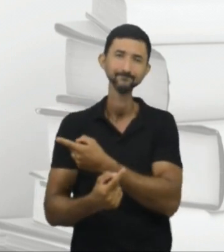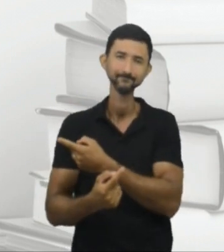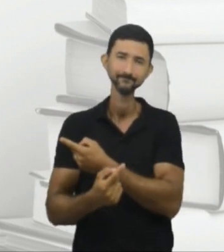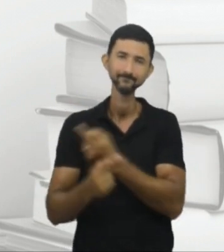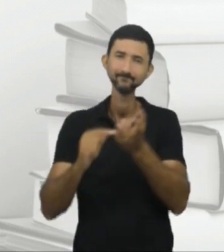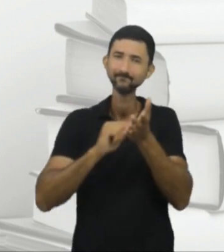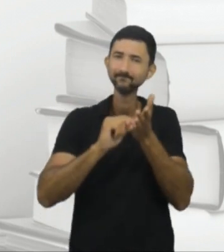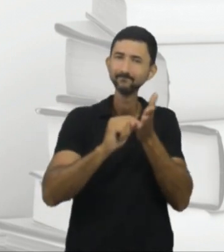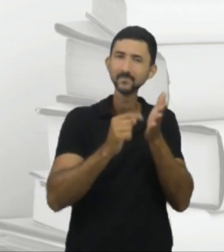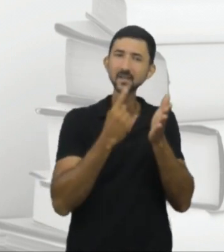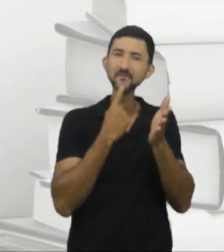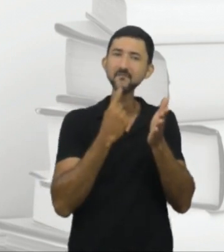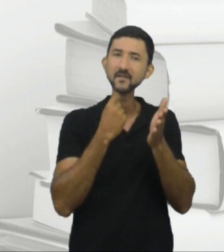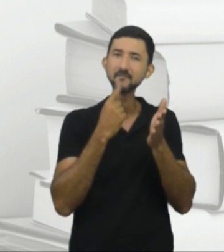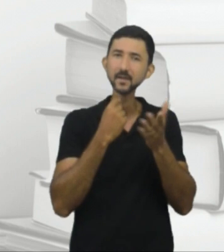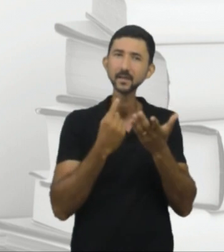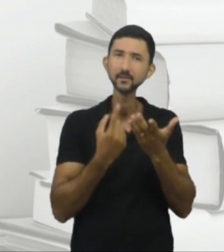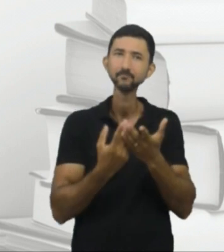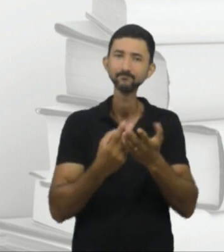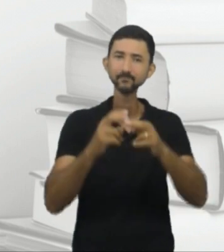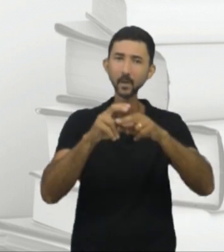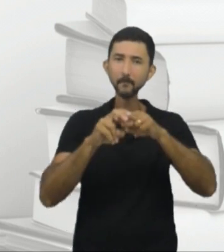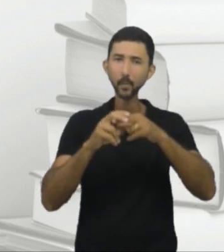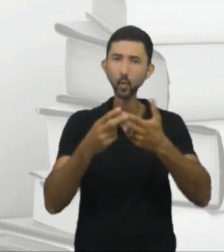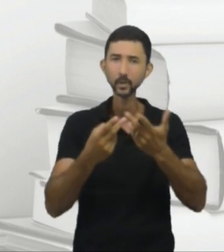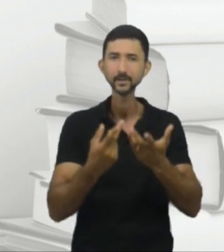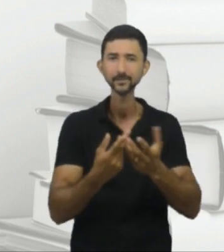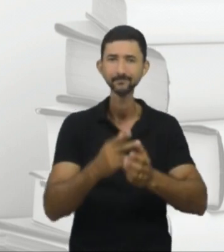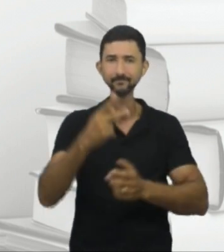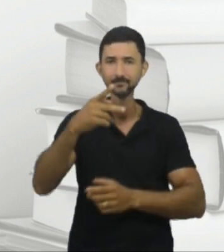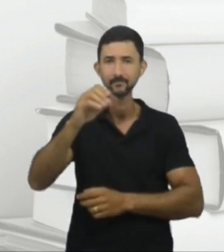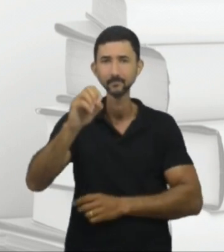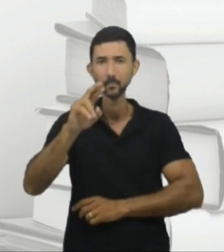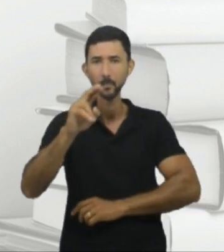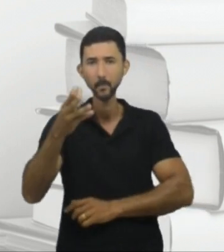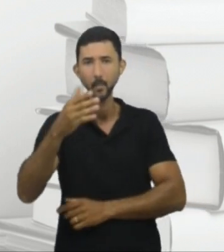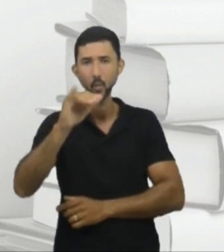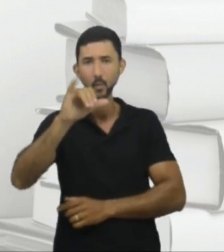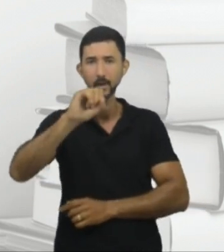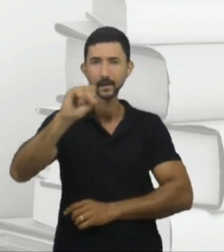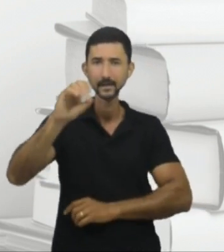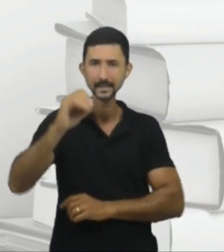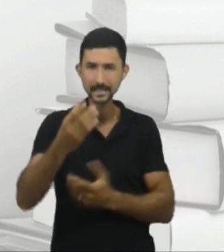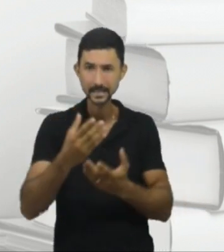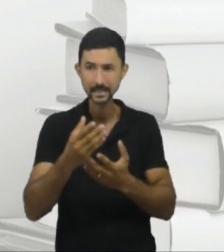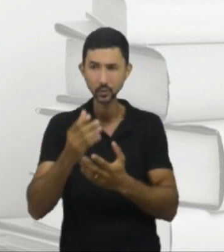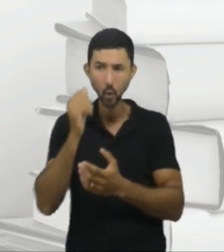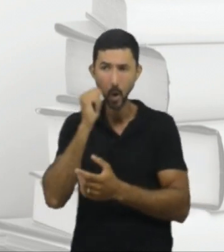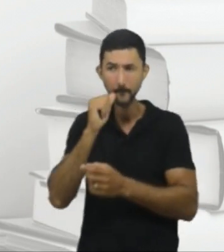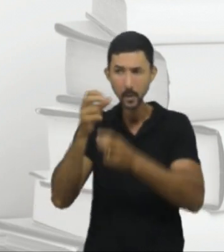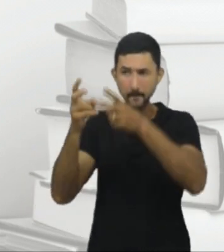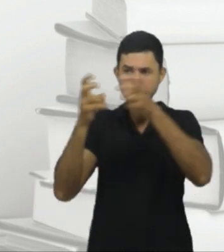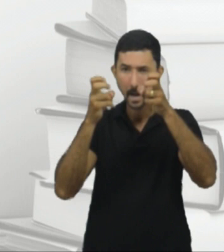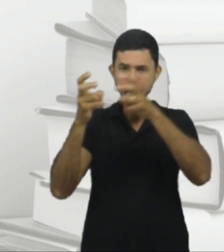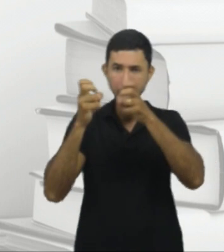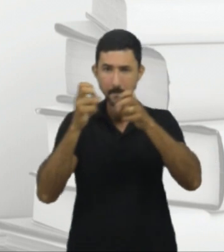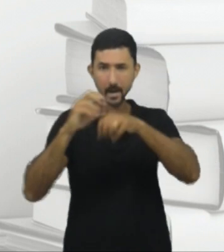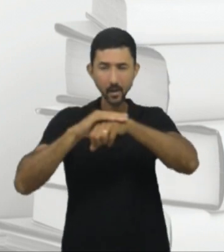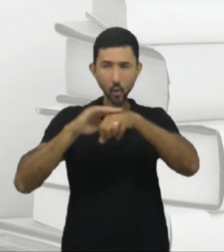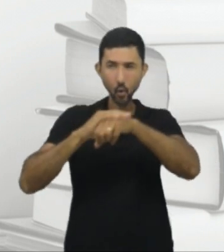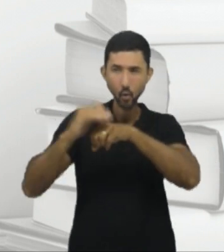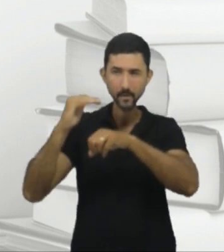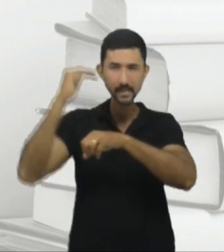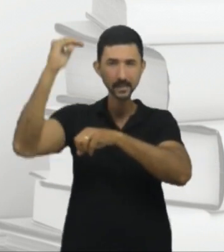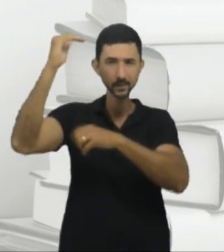você, tem um por isso, para explicar o fato de a Anne saber captar a conversa dos adultos.